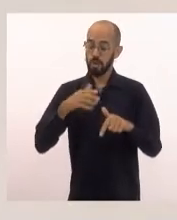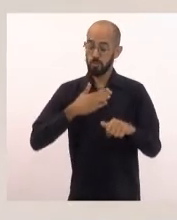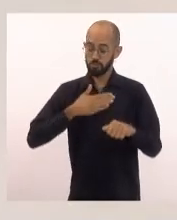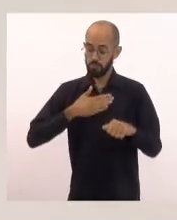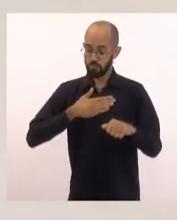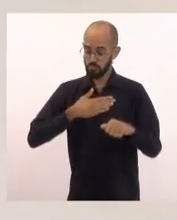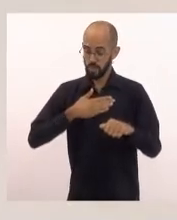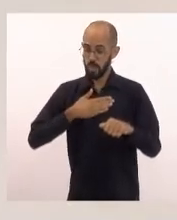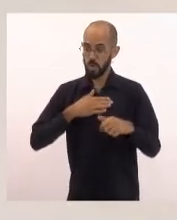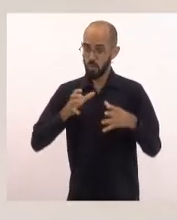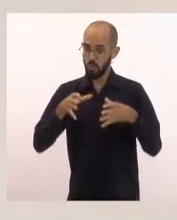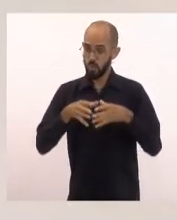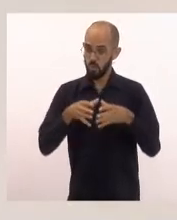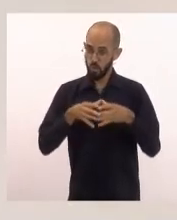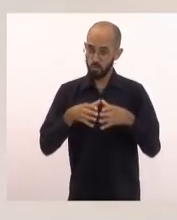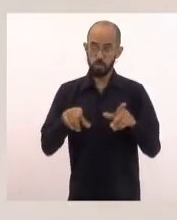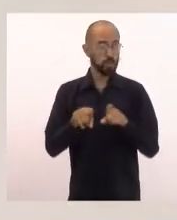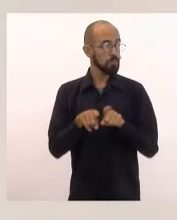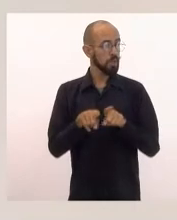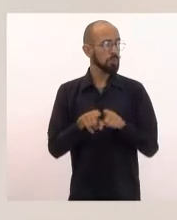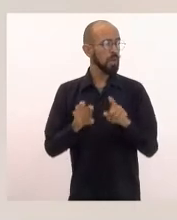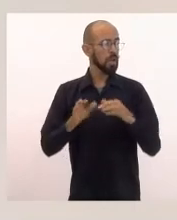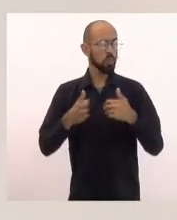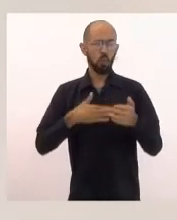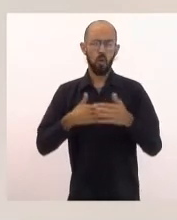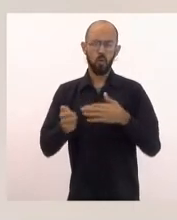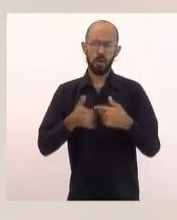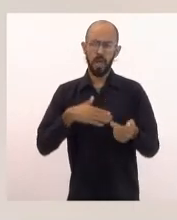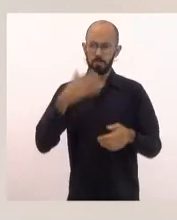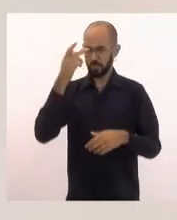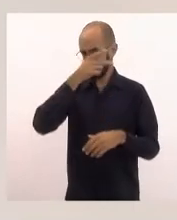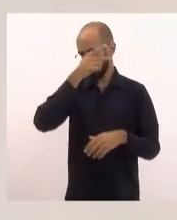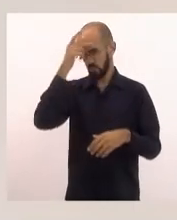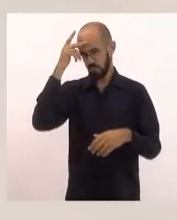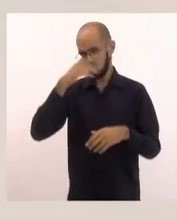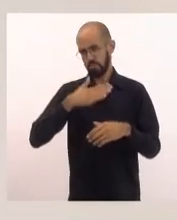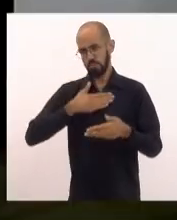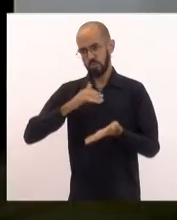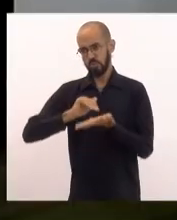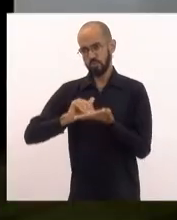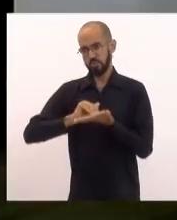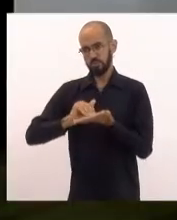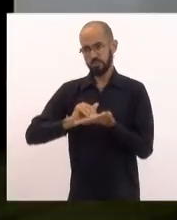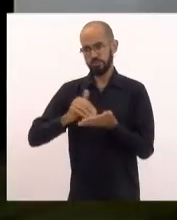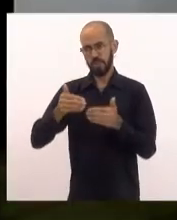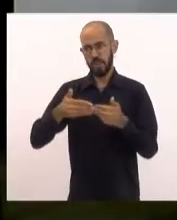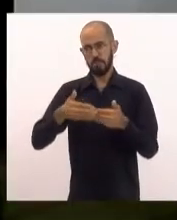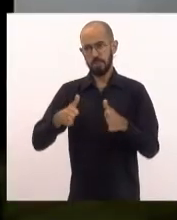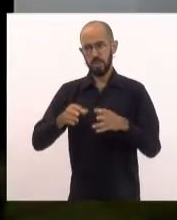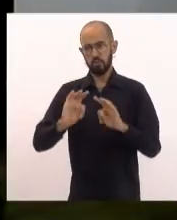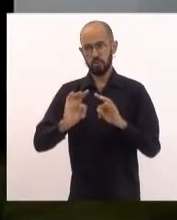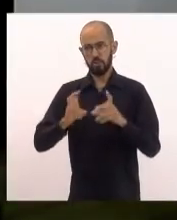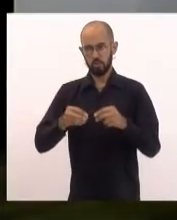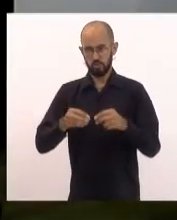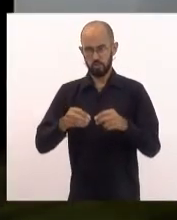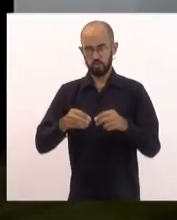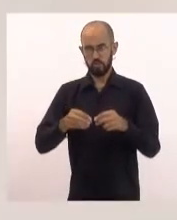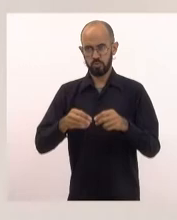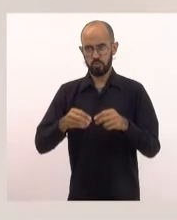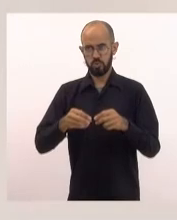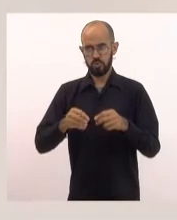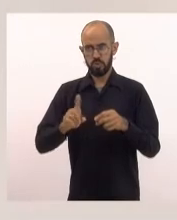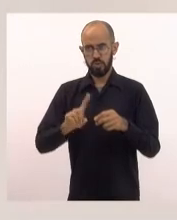que são os evangélicos, como qualquer outro cidadão. Meu gabinete é aberto a todos, eu recebo todos. Dizer que não trate